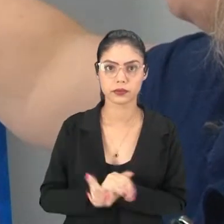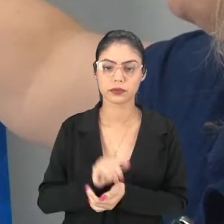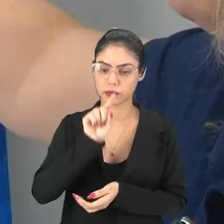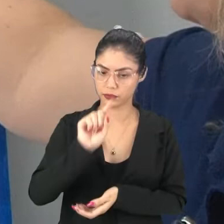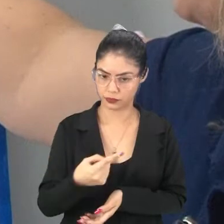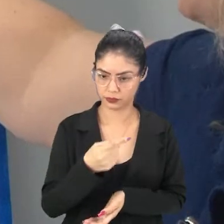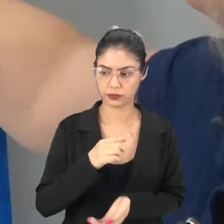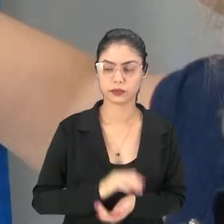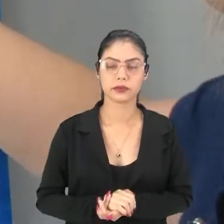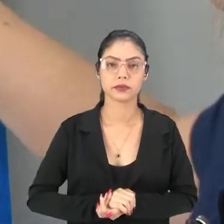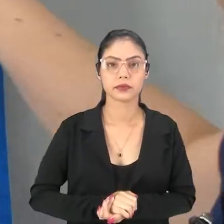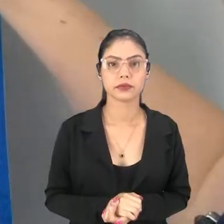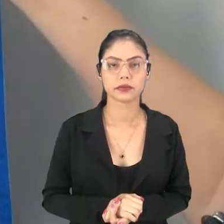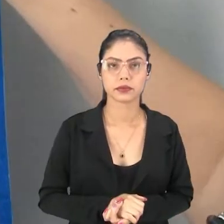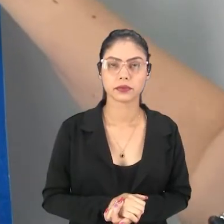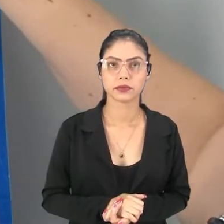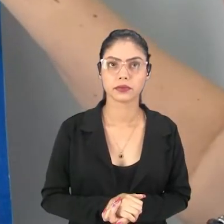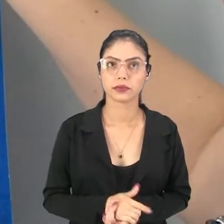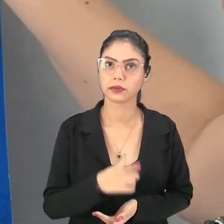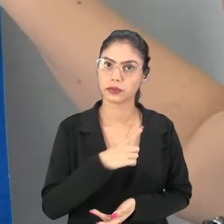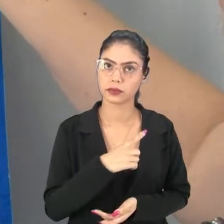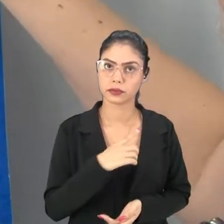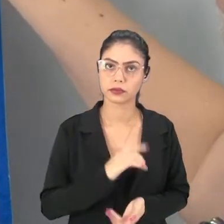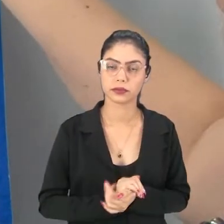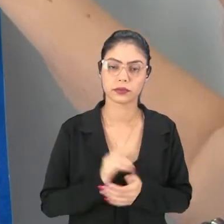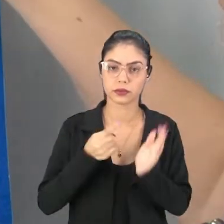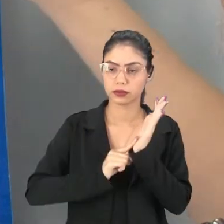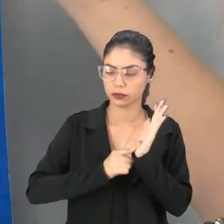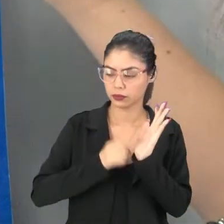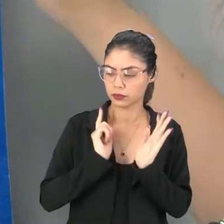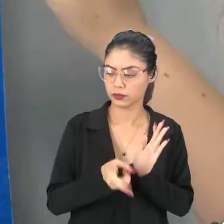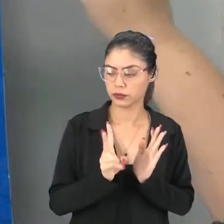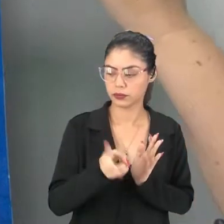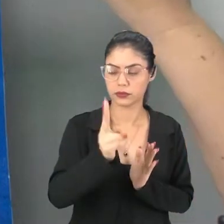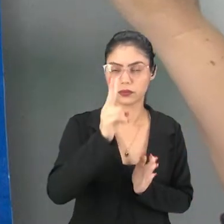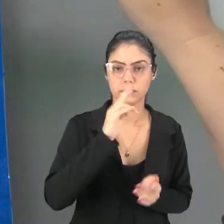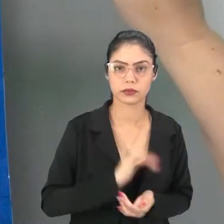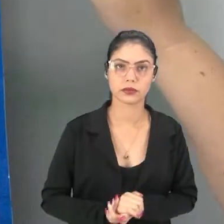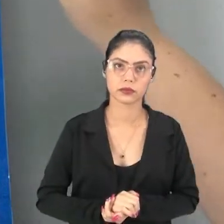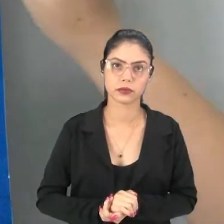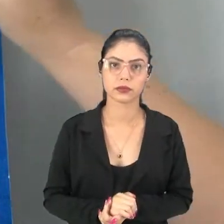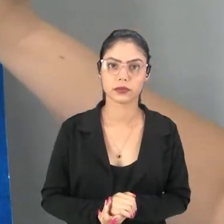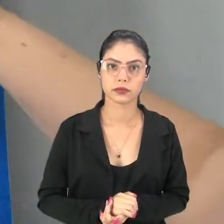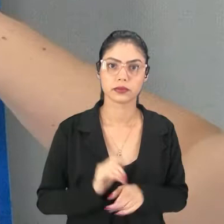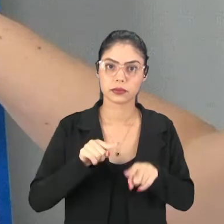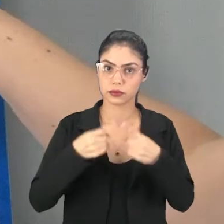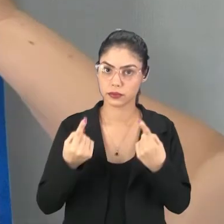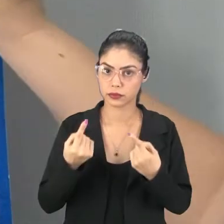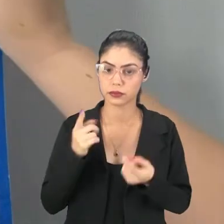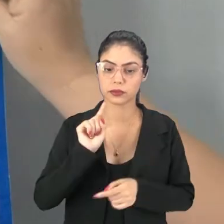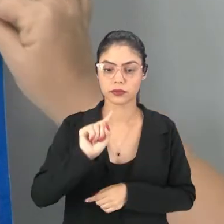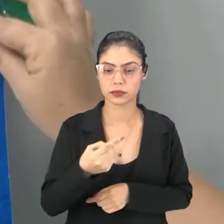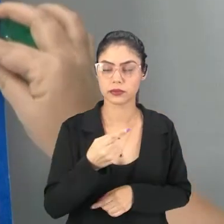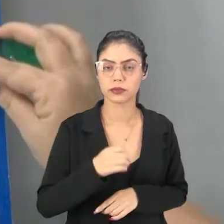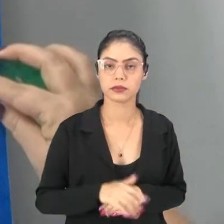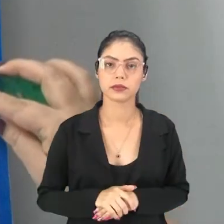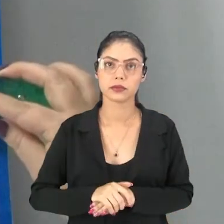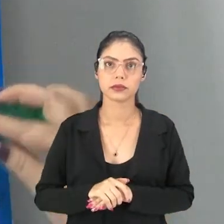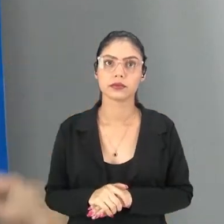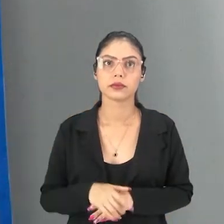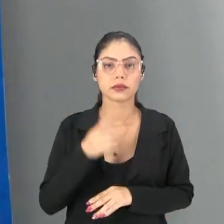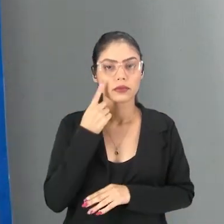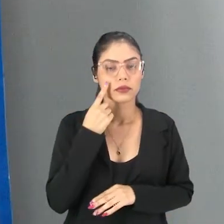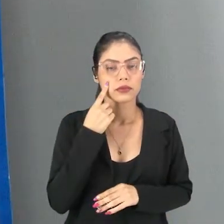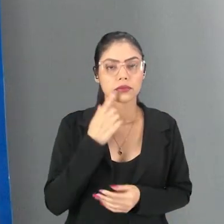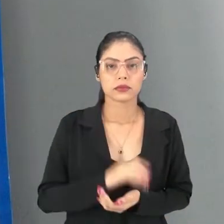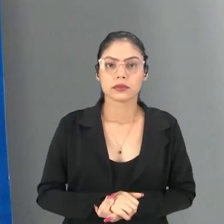uma vírgula, né? Temos um ponto continuando, né? Mais vírgulas, olha